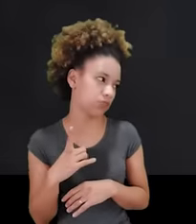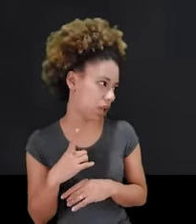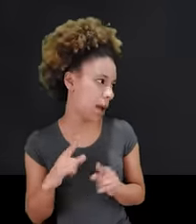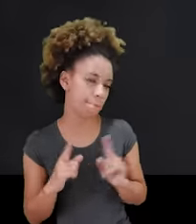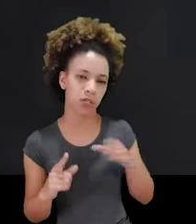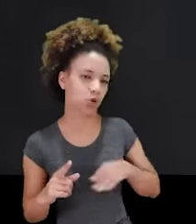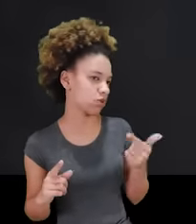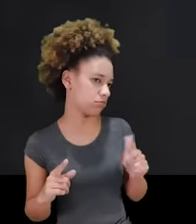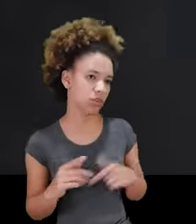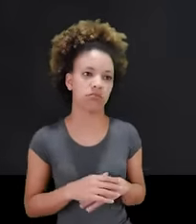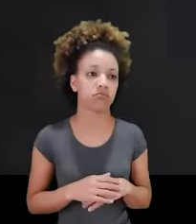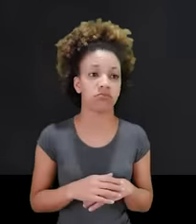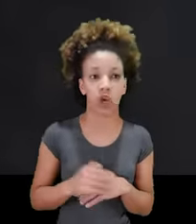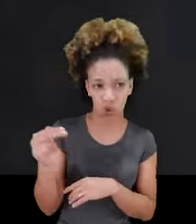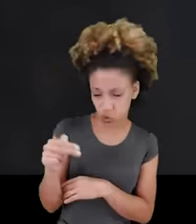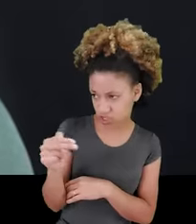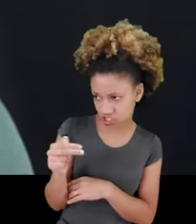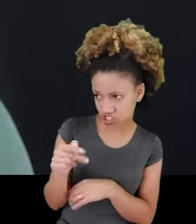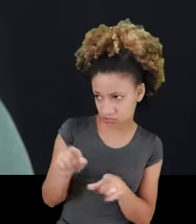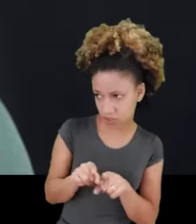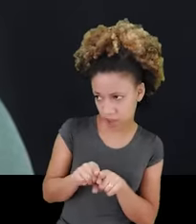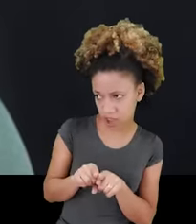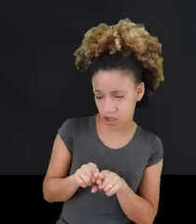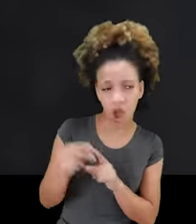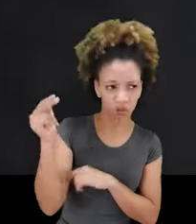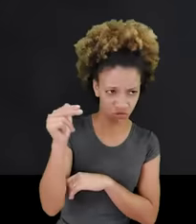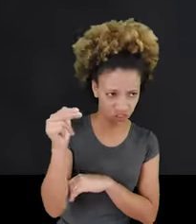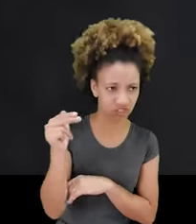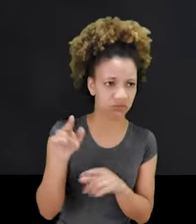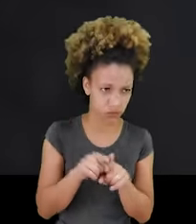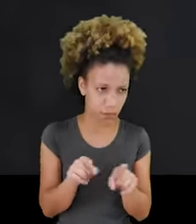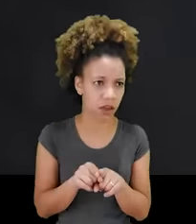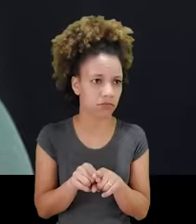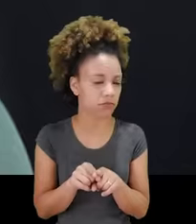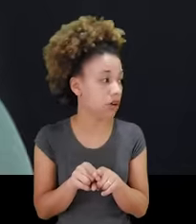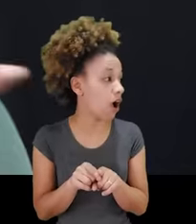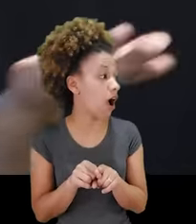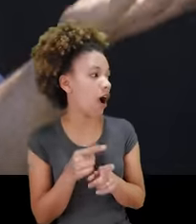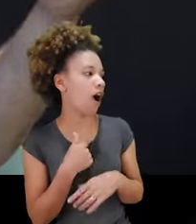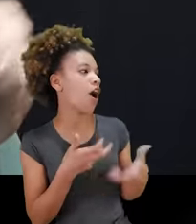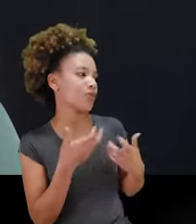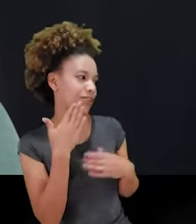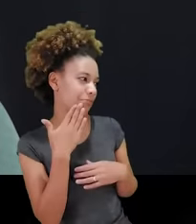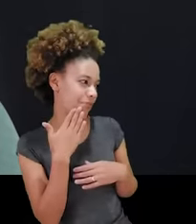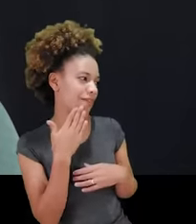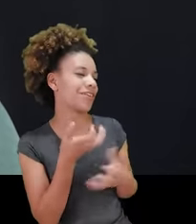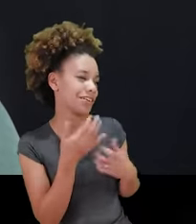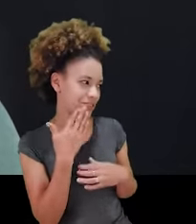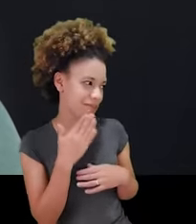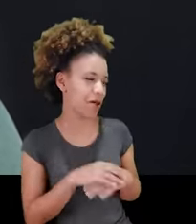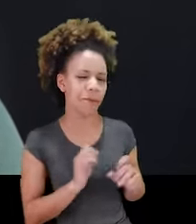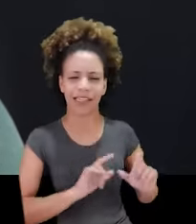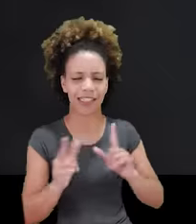assim como vocês têm com os nordestinos também, ou não? Não um tem? Pouco. Nós temos com os alentejanos, o Alentejo. Eu quero saber disso. Isso eu quero. Acho que isso